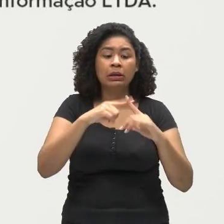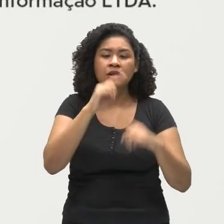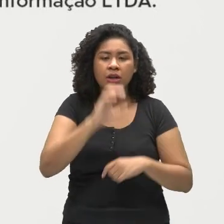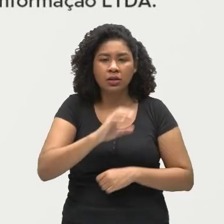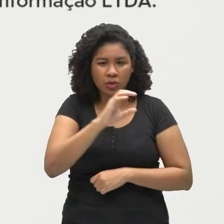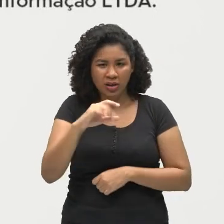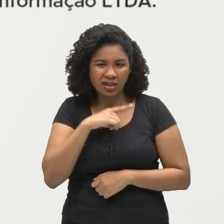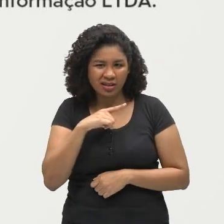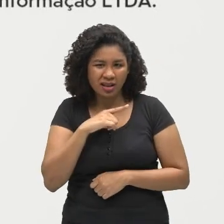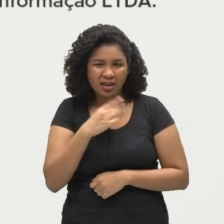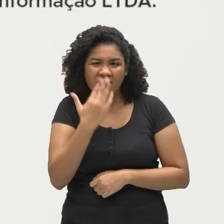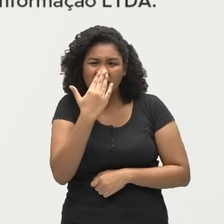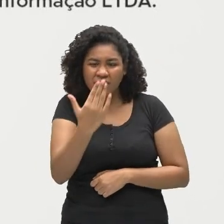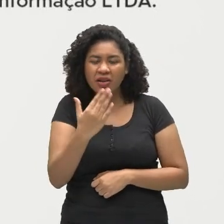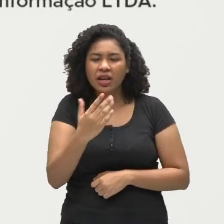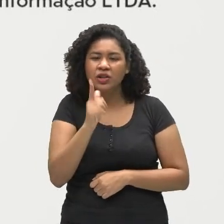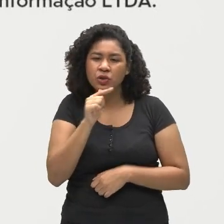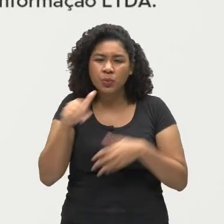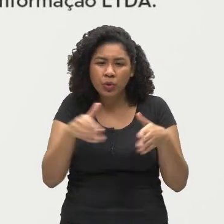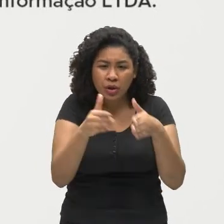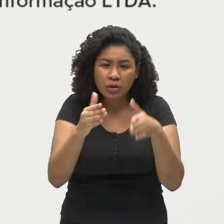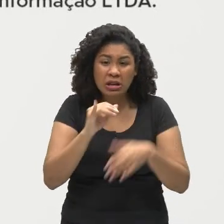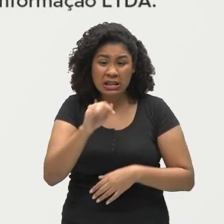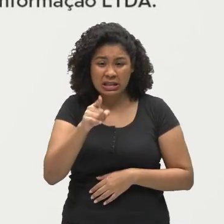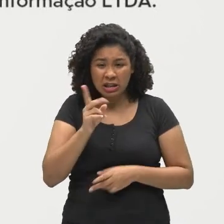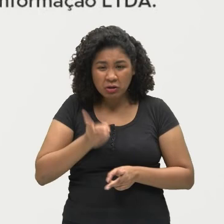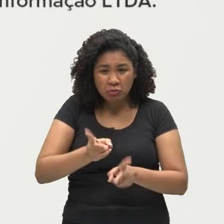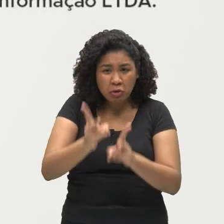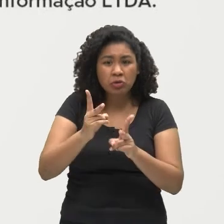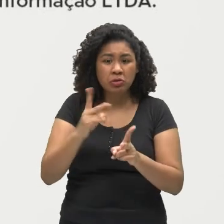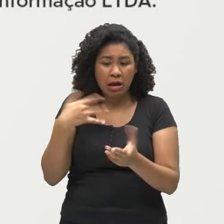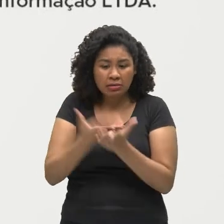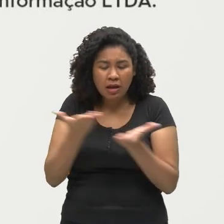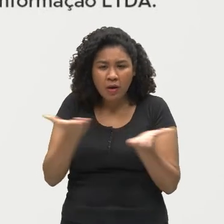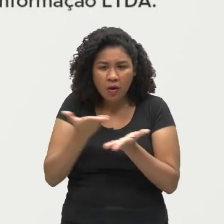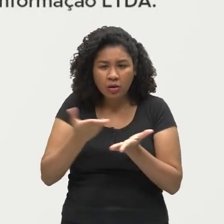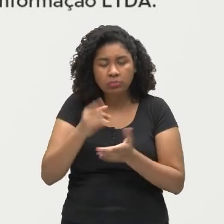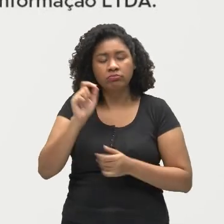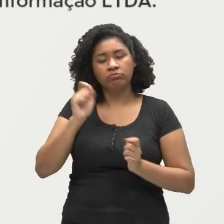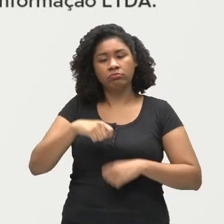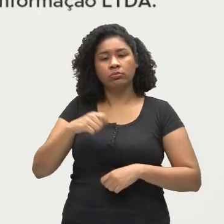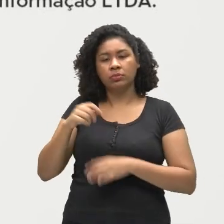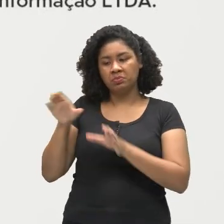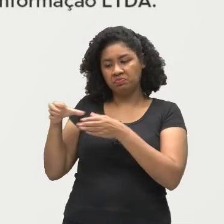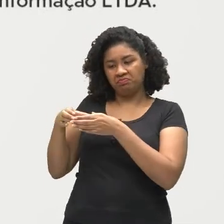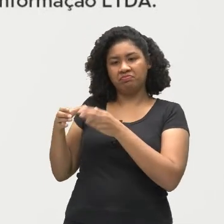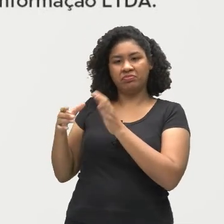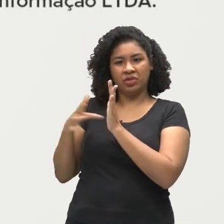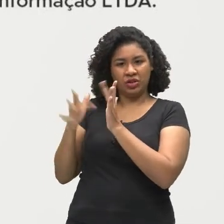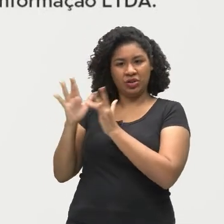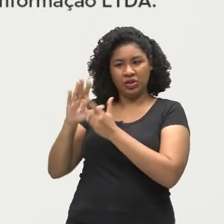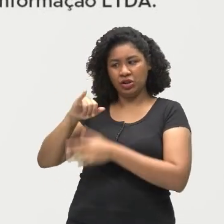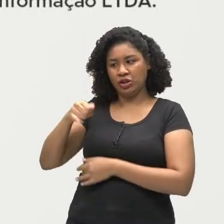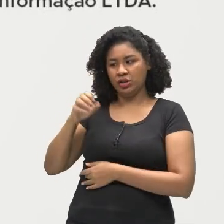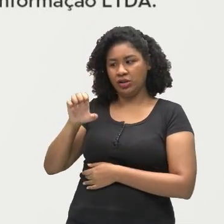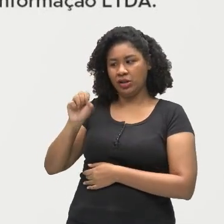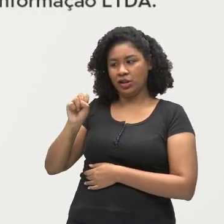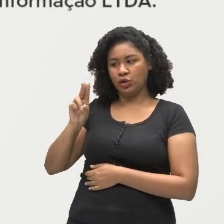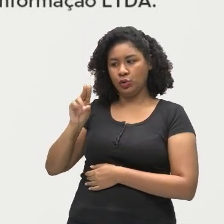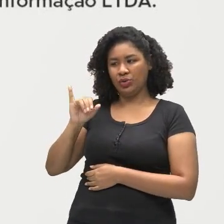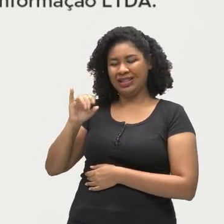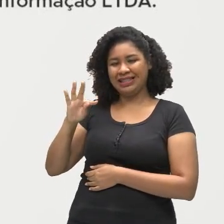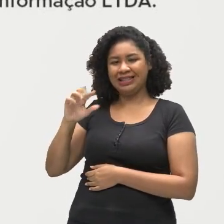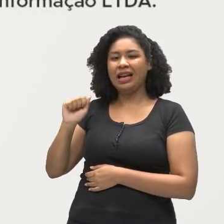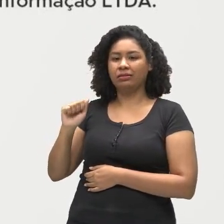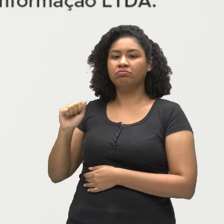tiver, provavelmente um jesuíta passou por aí. Provavelmente um jesuíta esteve aqui, tiveram muitos aqui na Amazônia e eles passaram